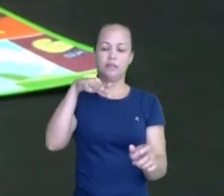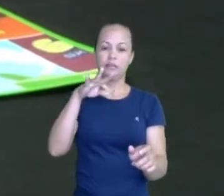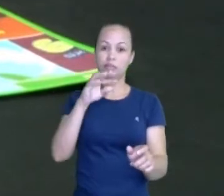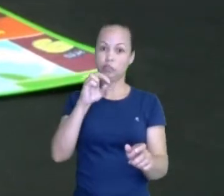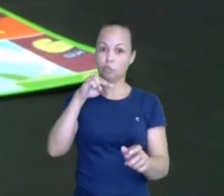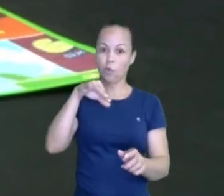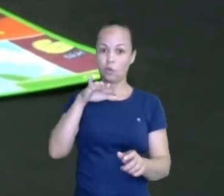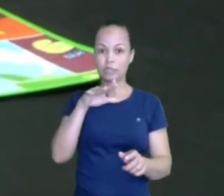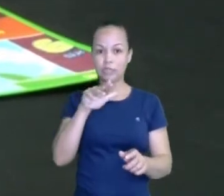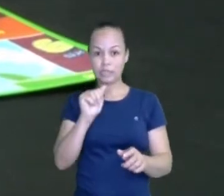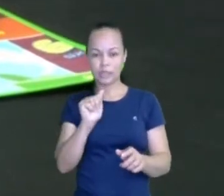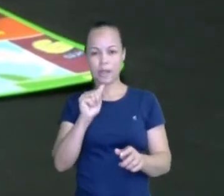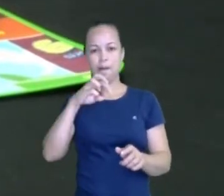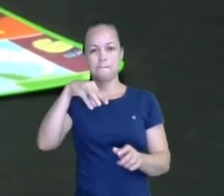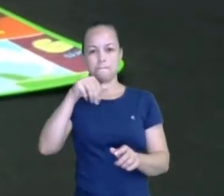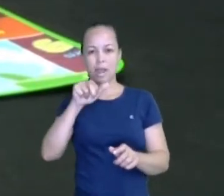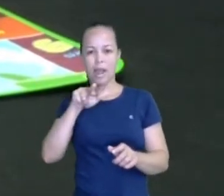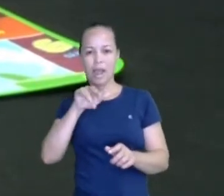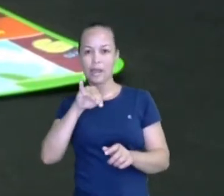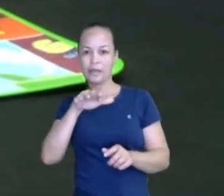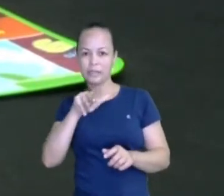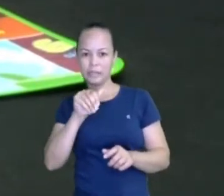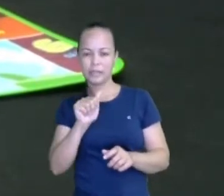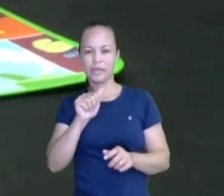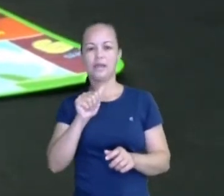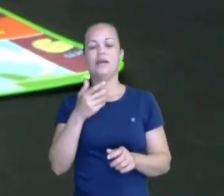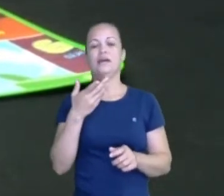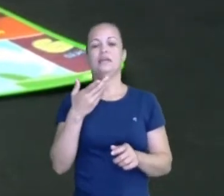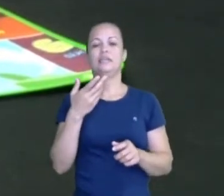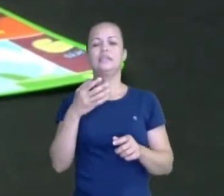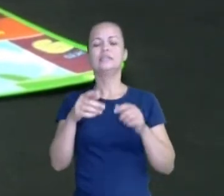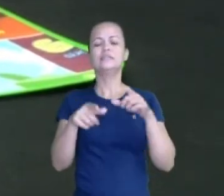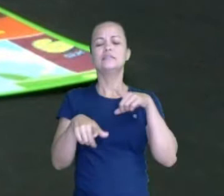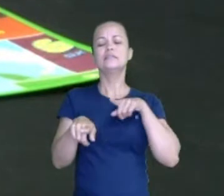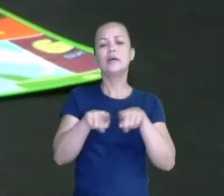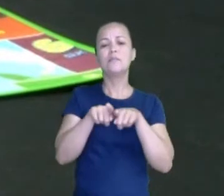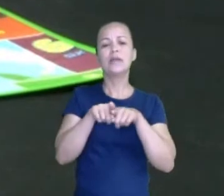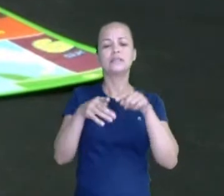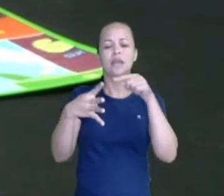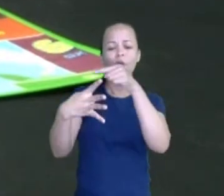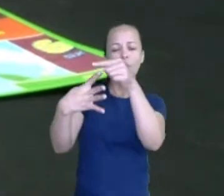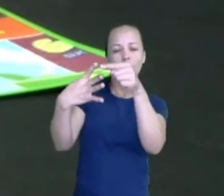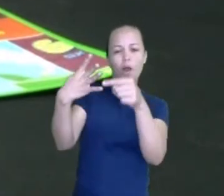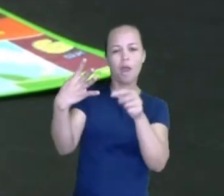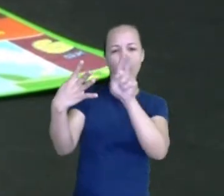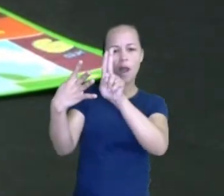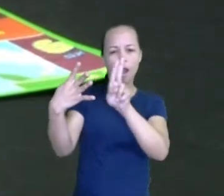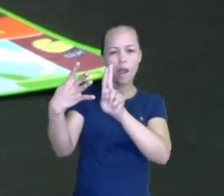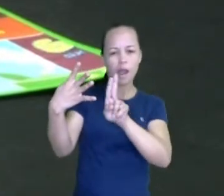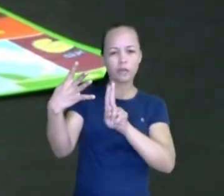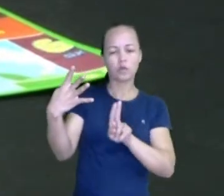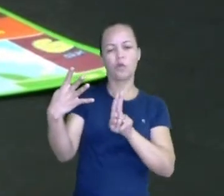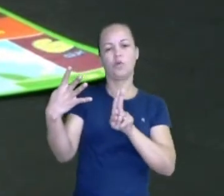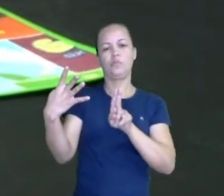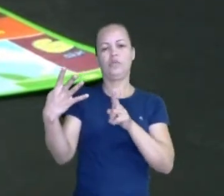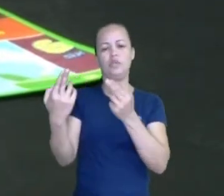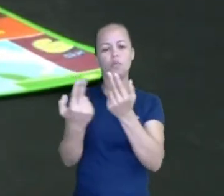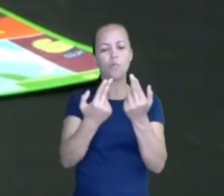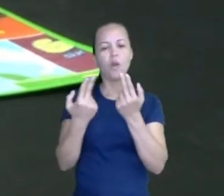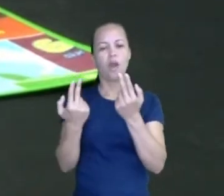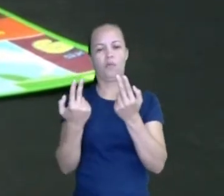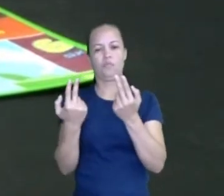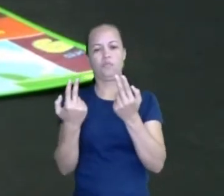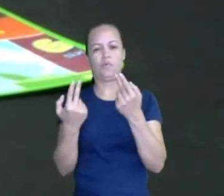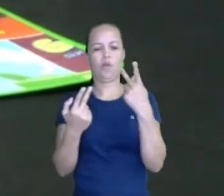Cordeiro, porque ela também tinha 4 nomes como ele. Ele a chamava de Dona Antônia